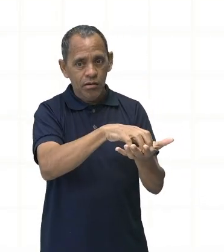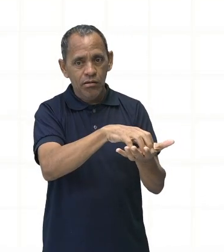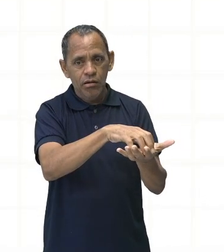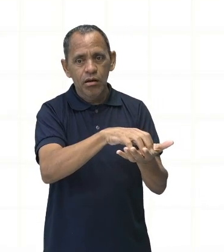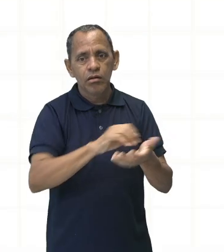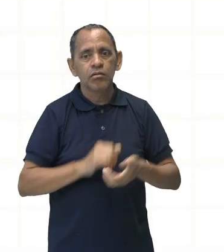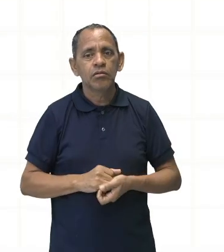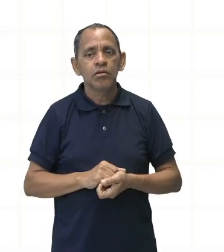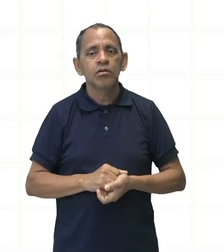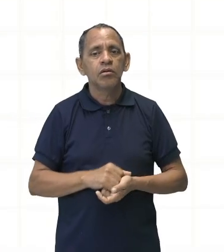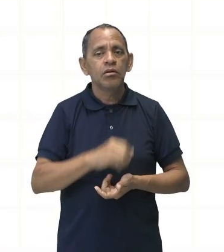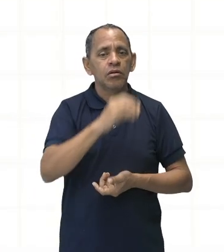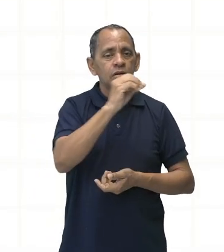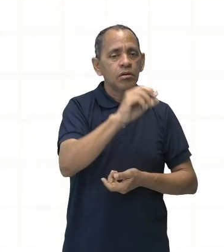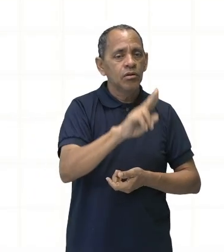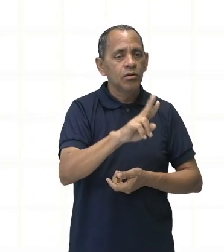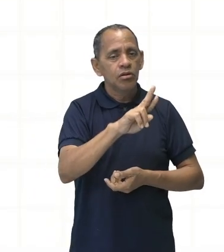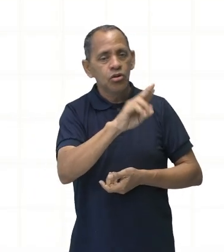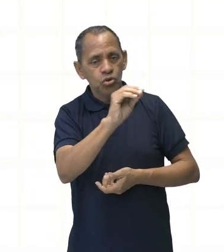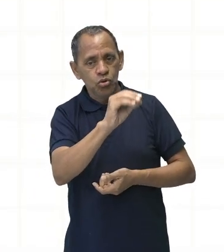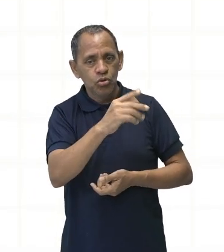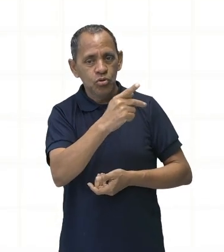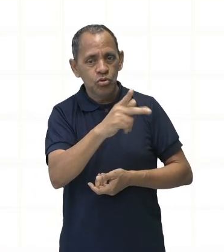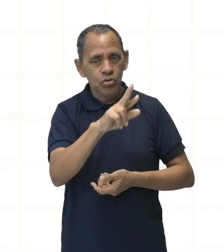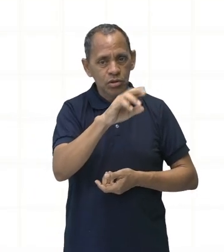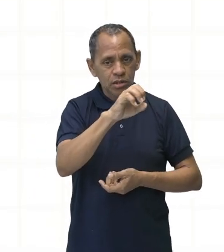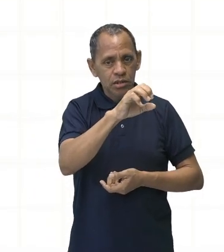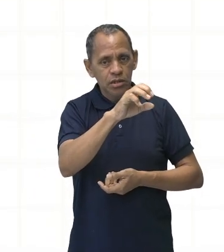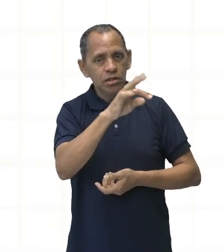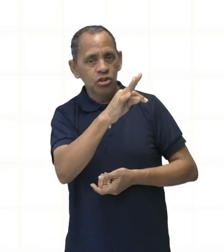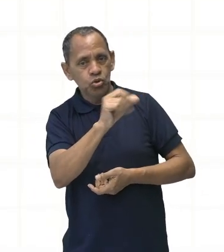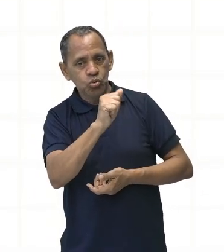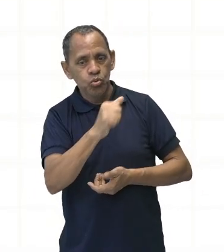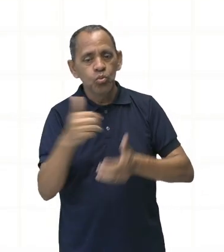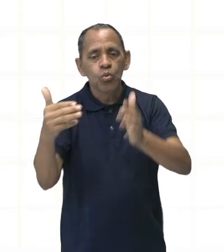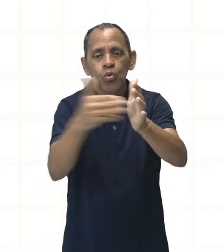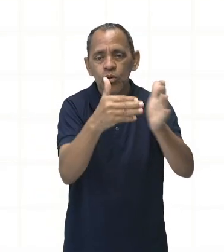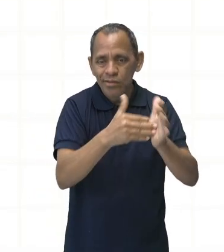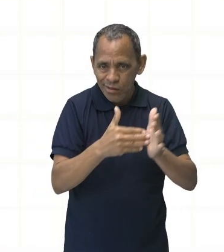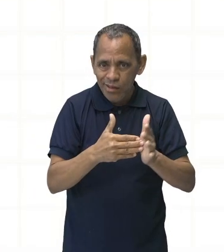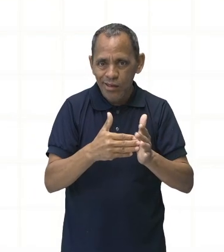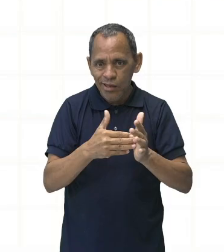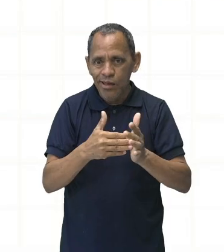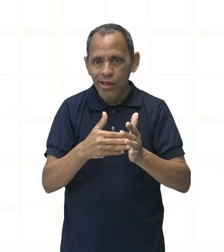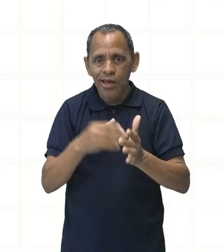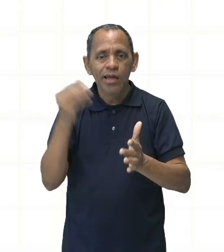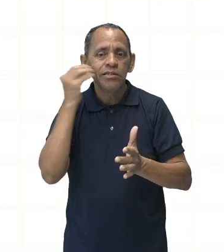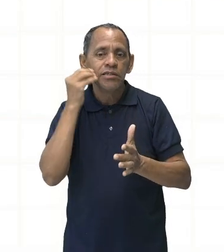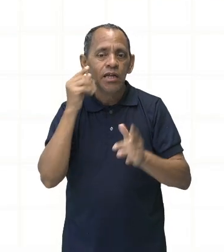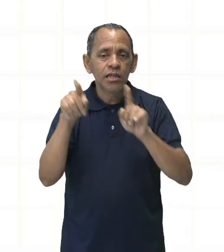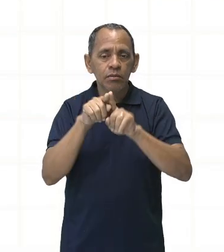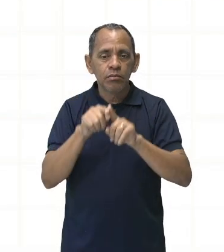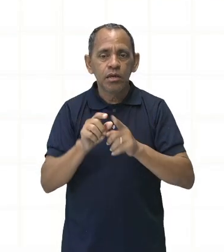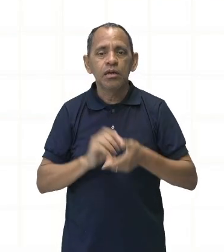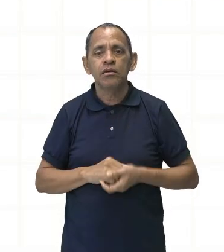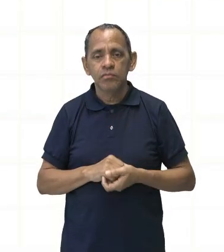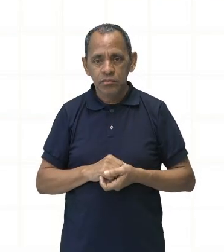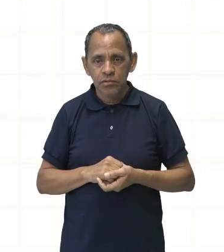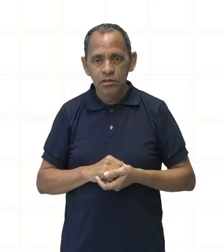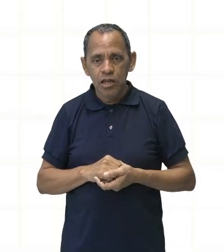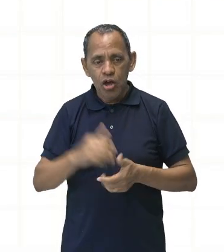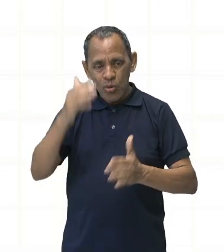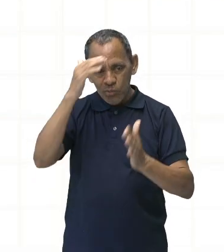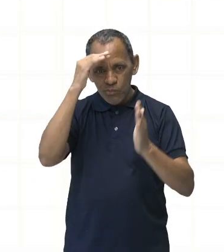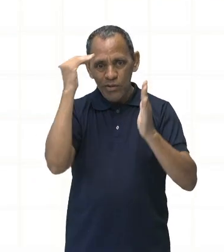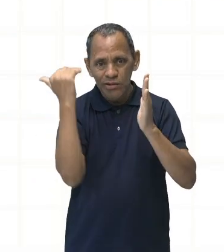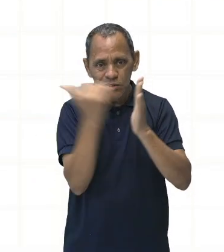desse Visconde, ele vai conter, né, vai tentar, aliás, conter a indisciplina do exército, mas vai